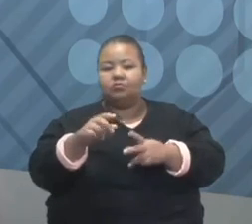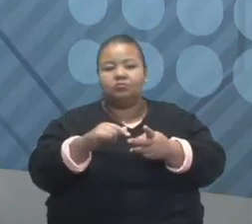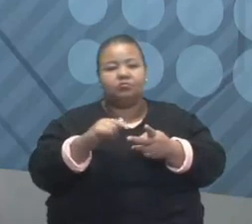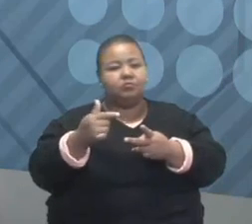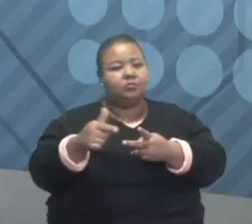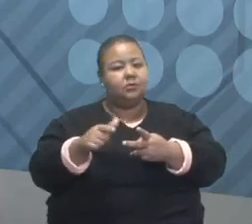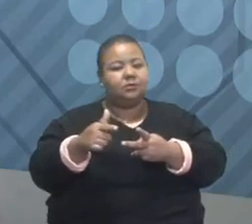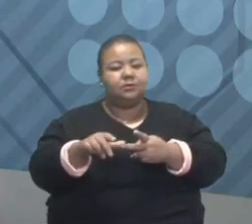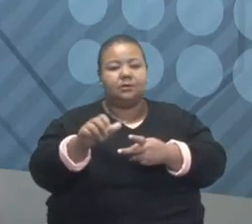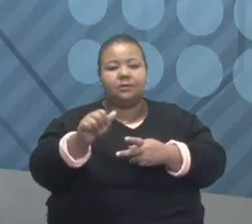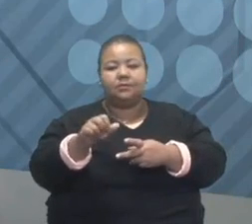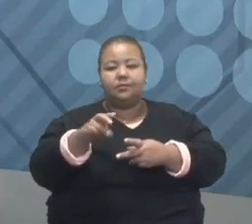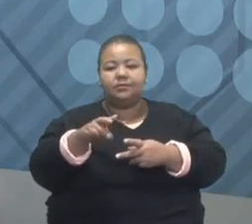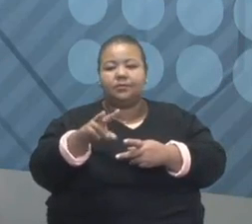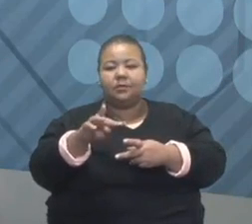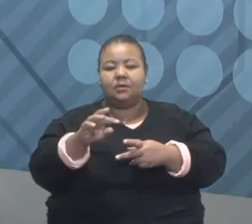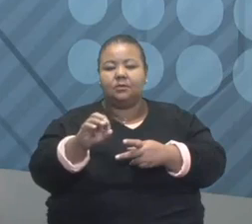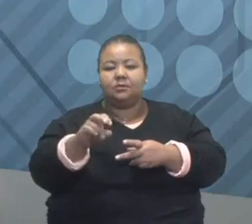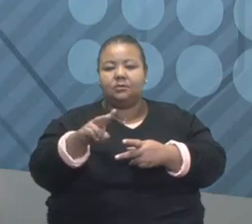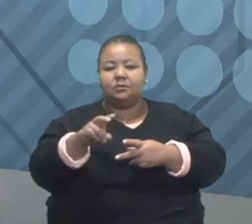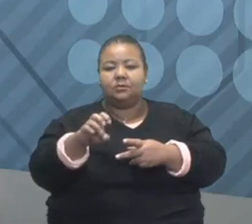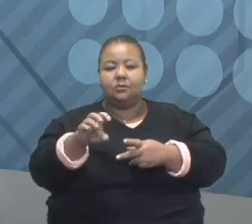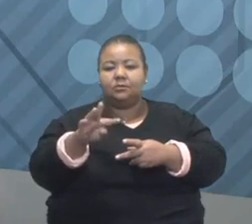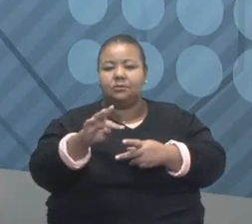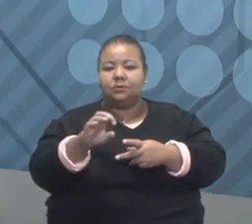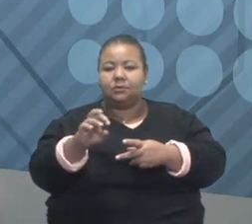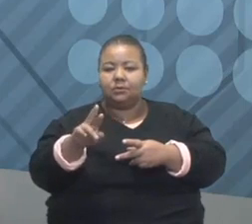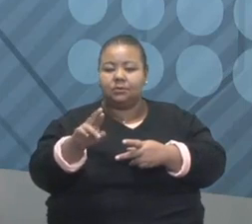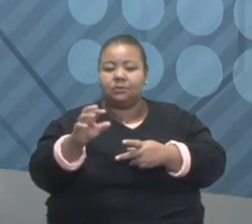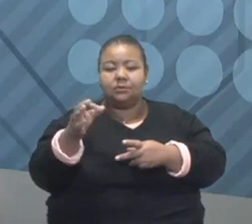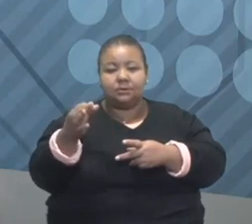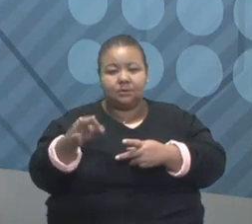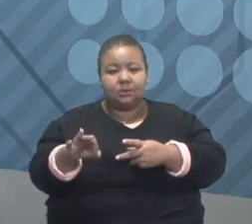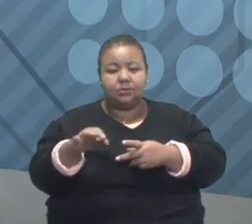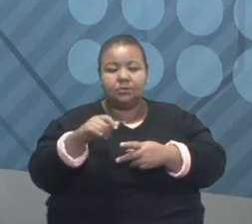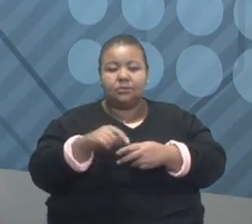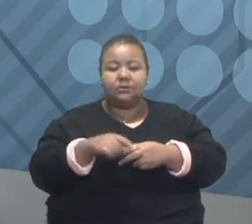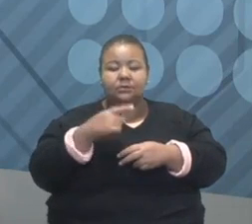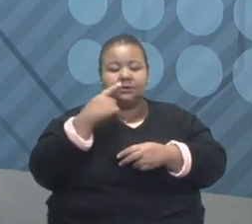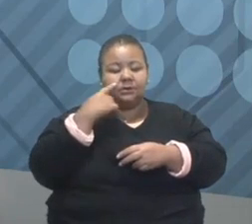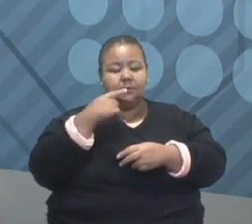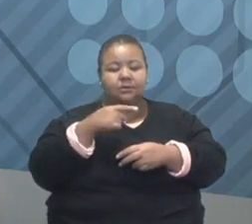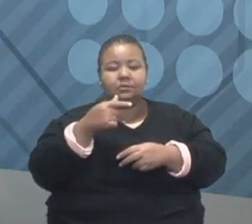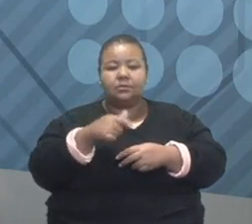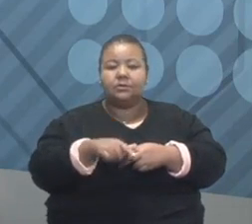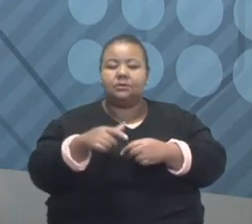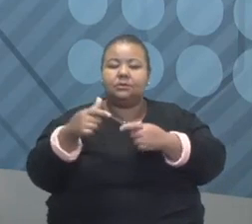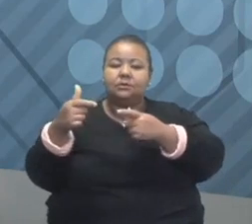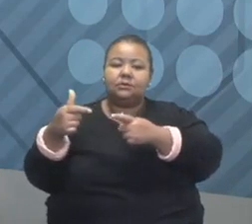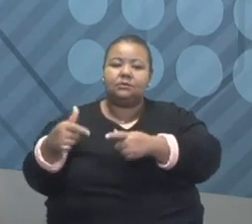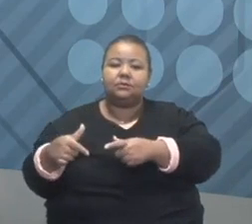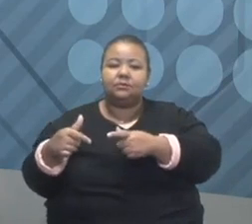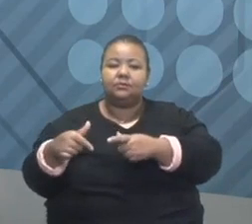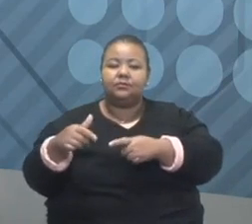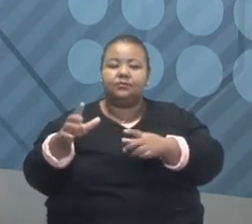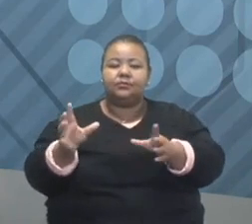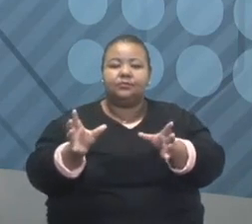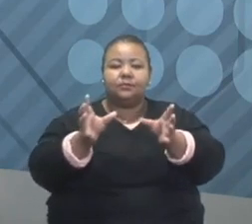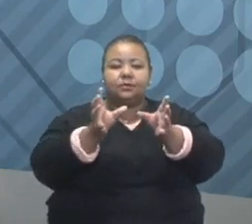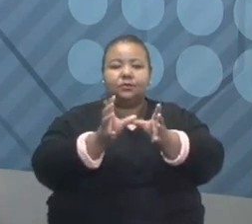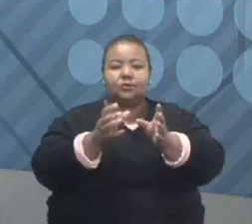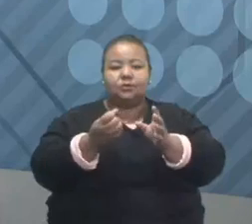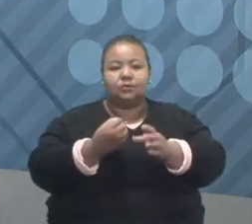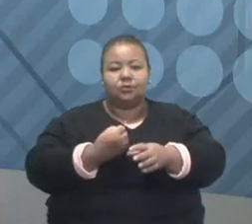teremos autovetores, certo? Então, a gente está trabalhando e levando em conta esse espaço, trabalhando com o conjunto dos